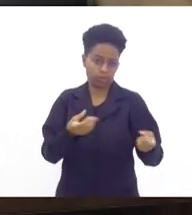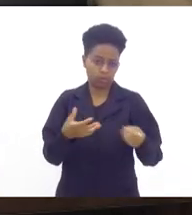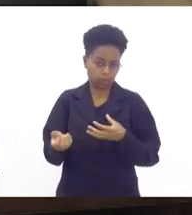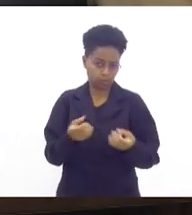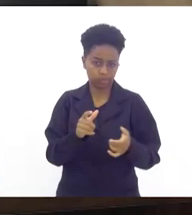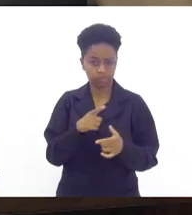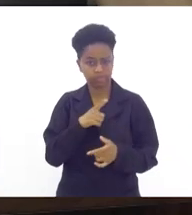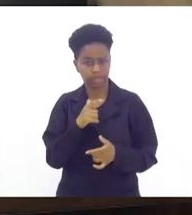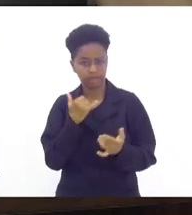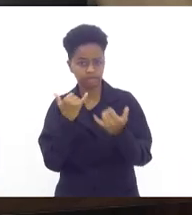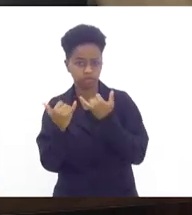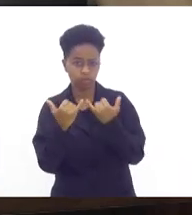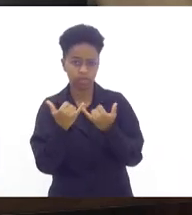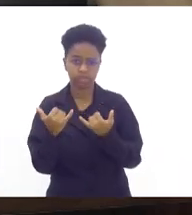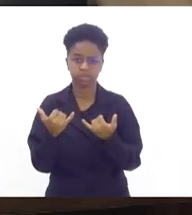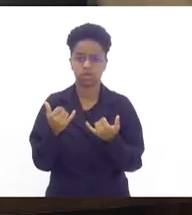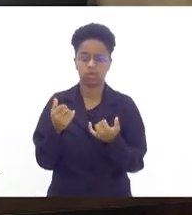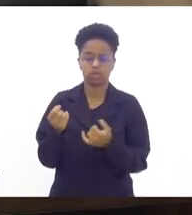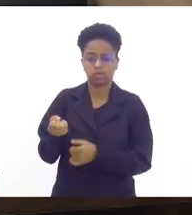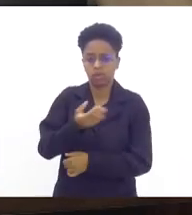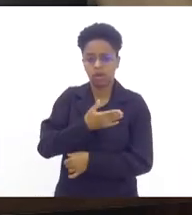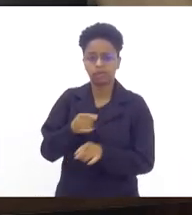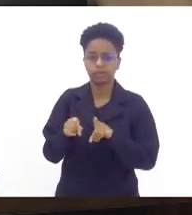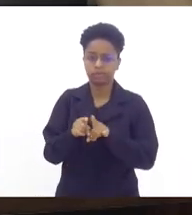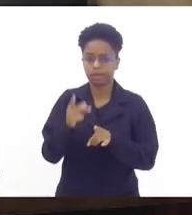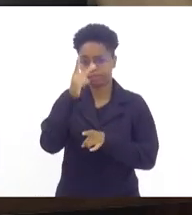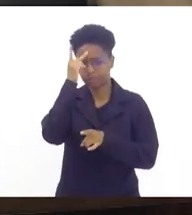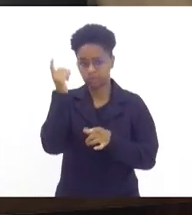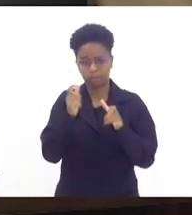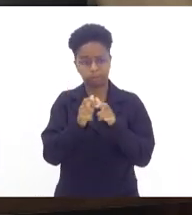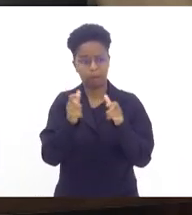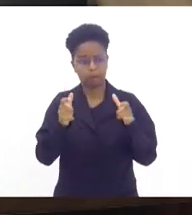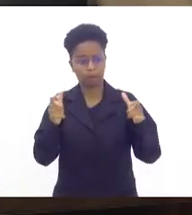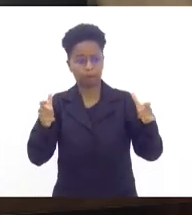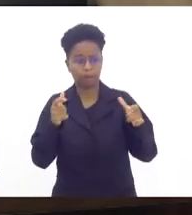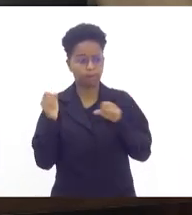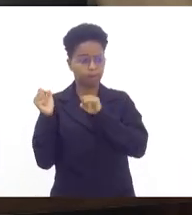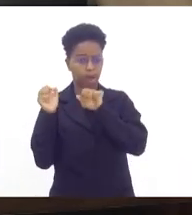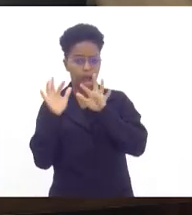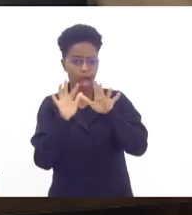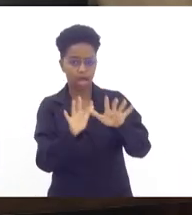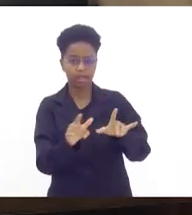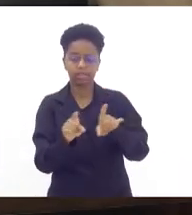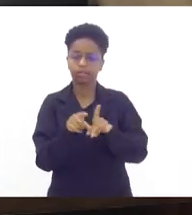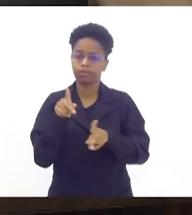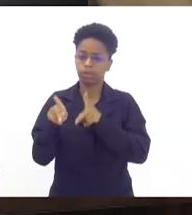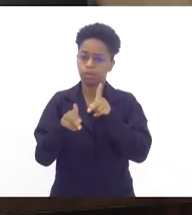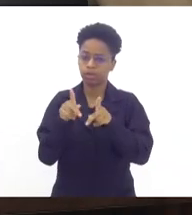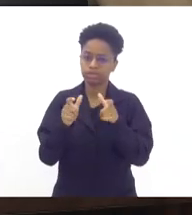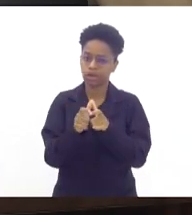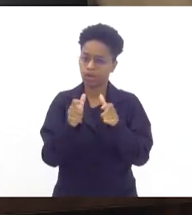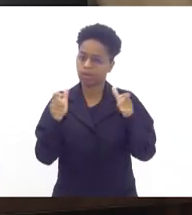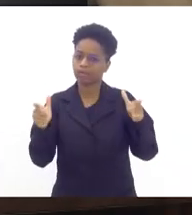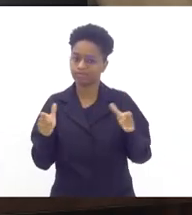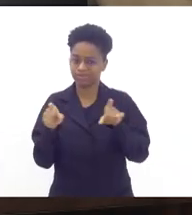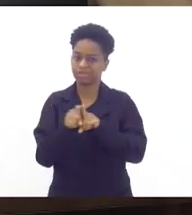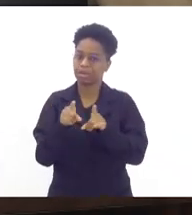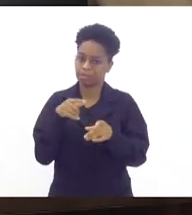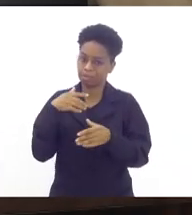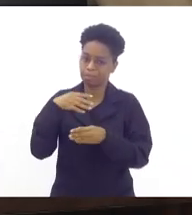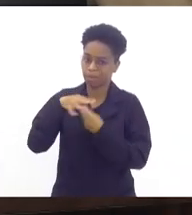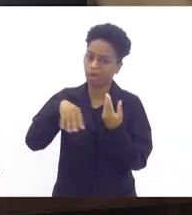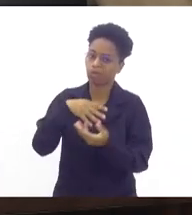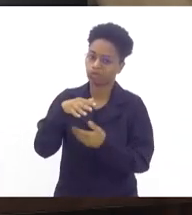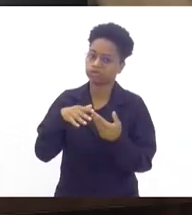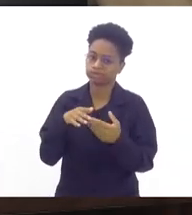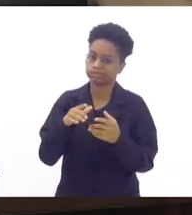outras informações né o público vai aumentando é a população vai aumentando e a desordem também cresce junto